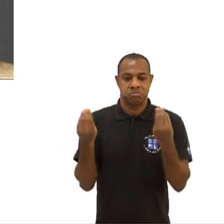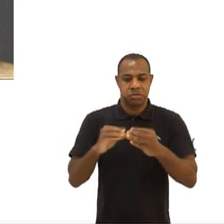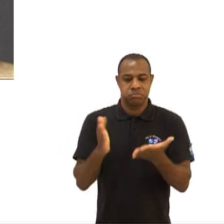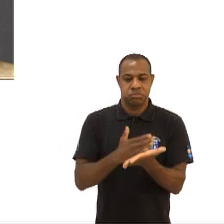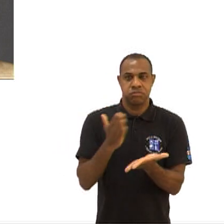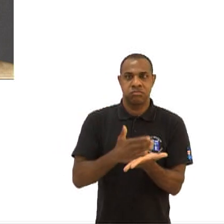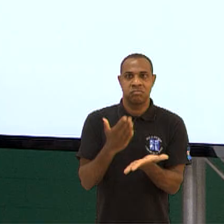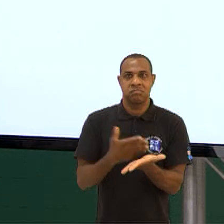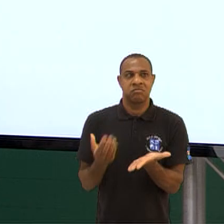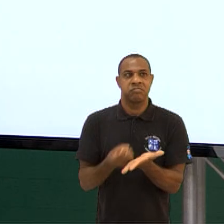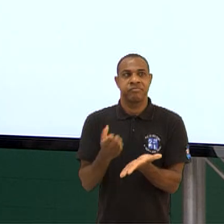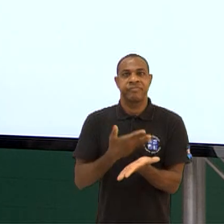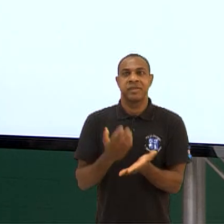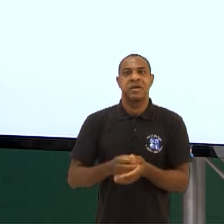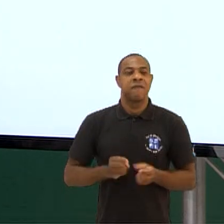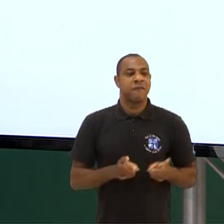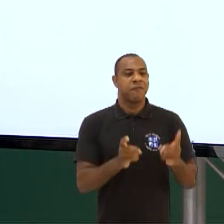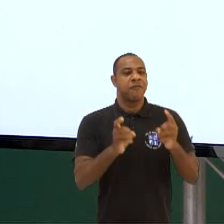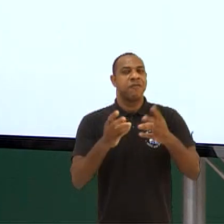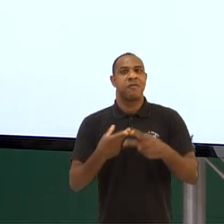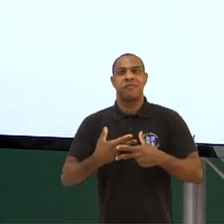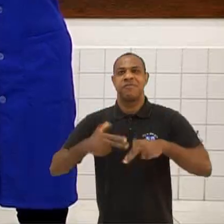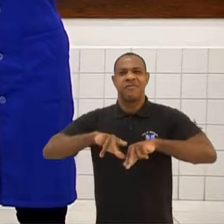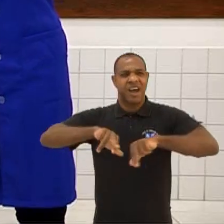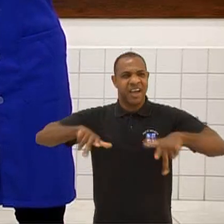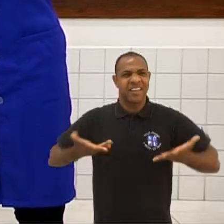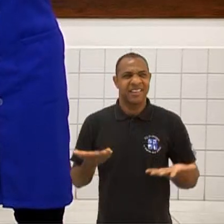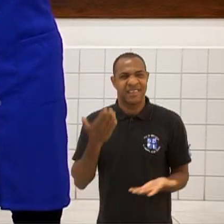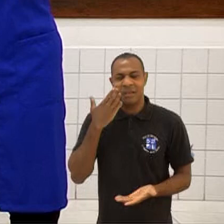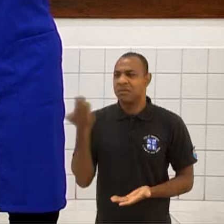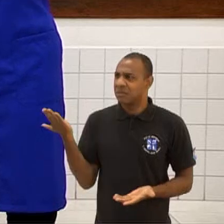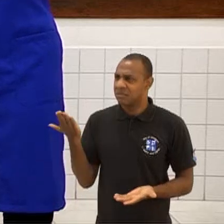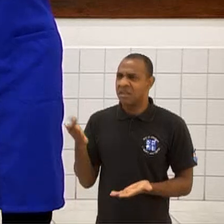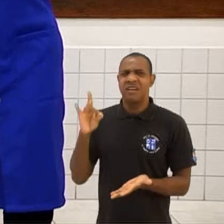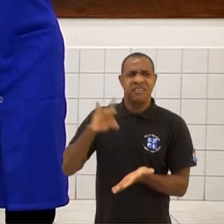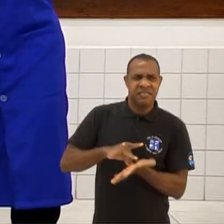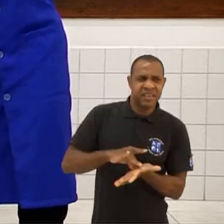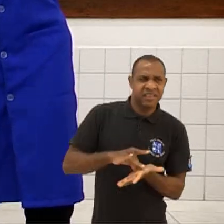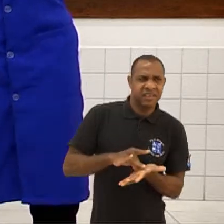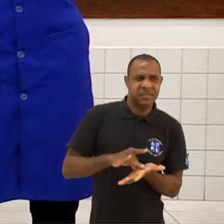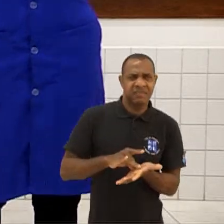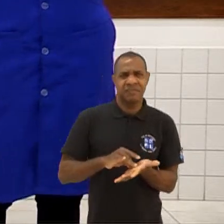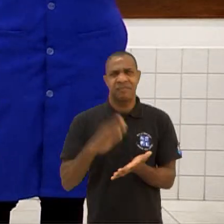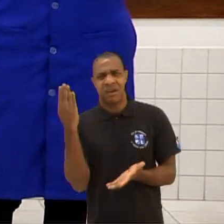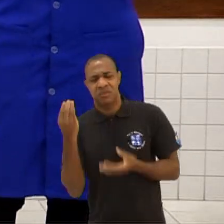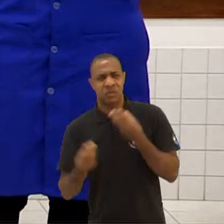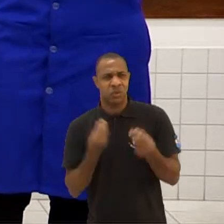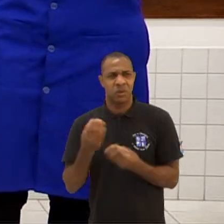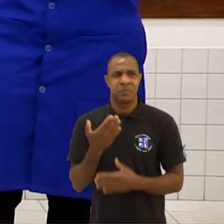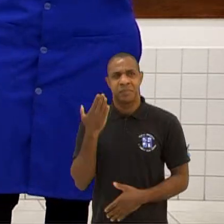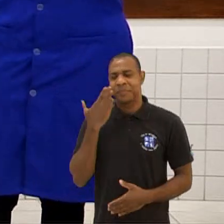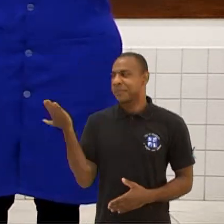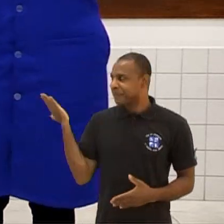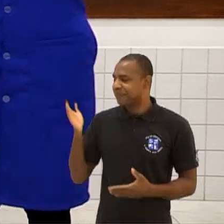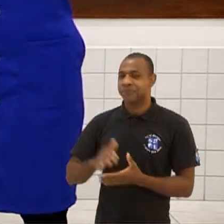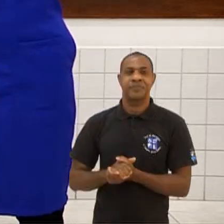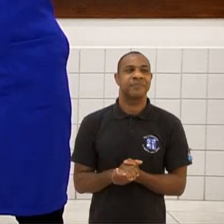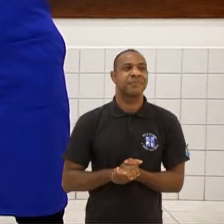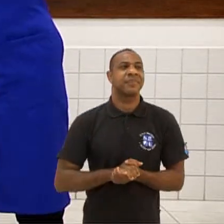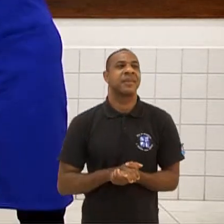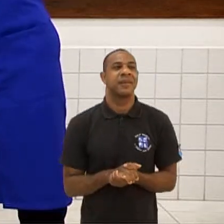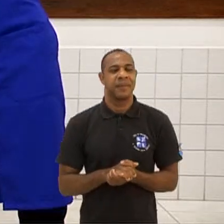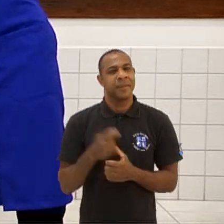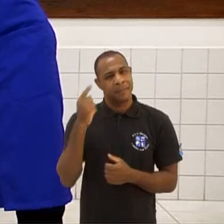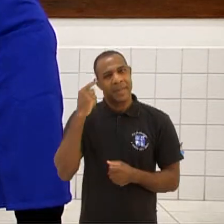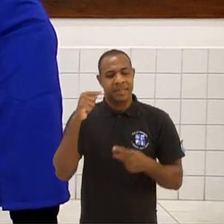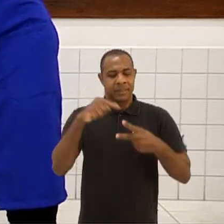publicou ou não esses 10 livros. Publicou mais de 10 livros? Será que Thales fez isso? Vamos lá, temos mais recadinho enquanto o pessoal pensa aí.